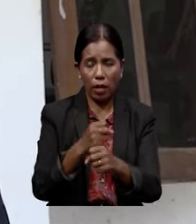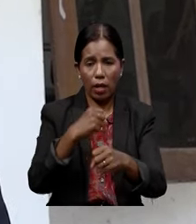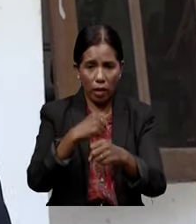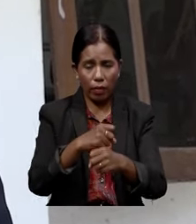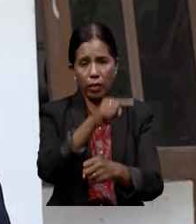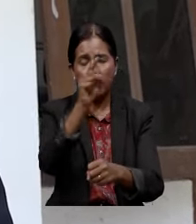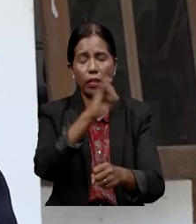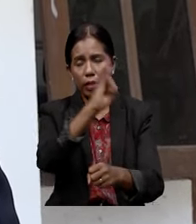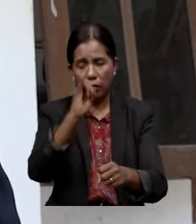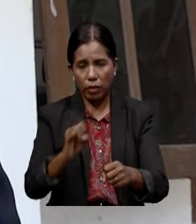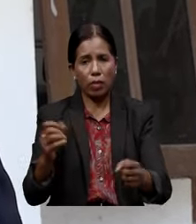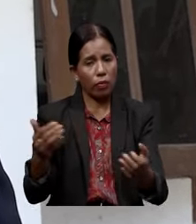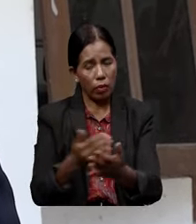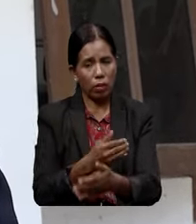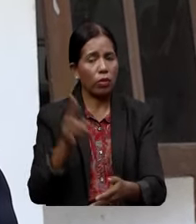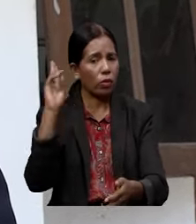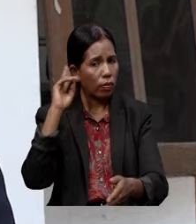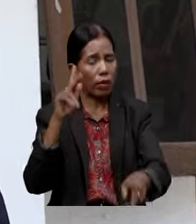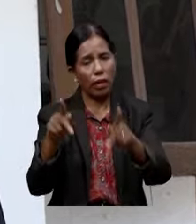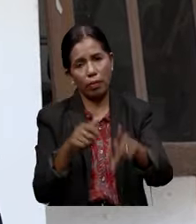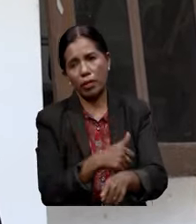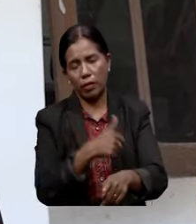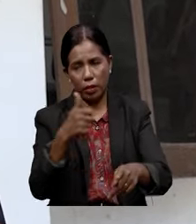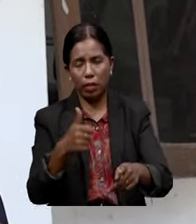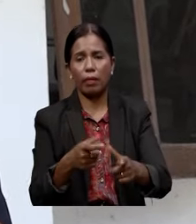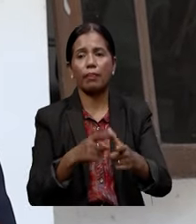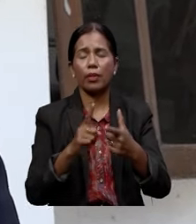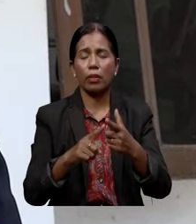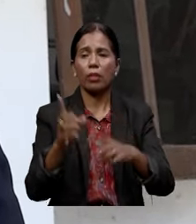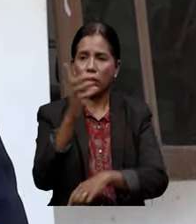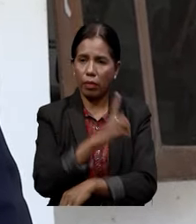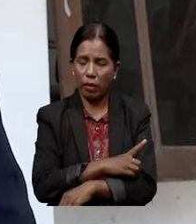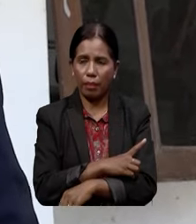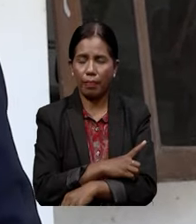um, pode não falar testemunha, Sira, e hoje,